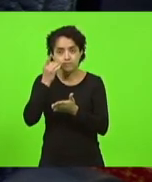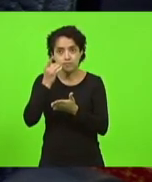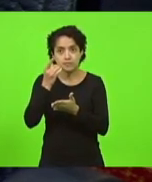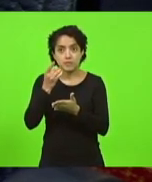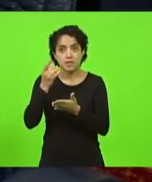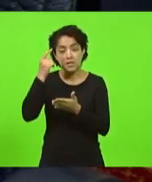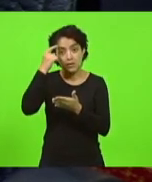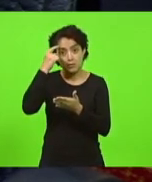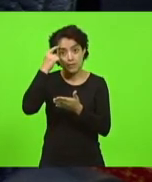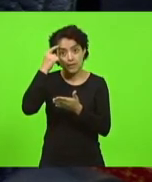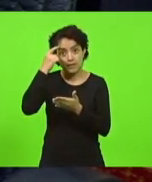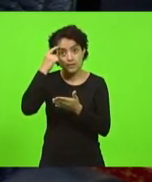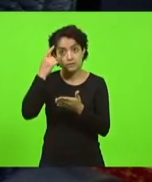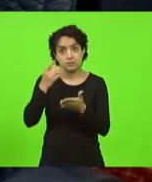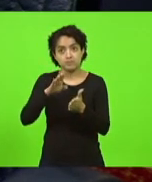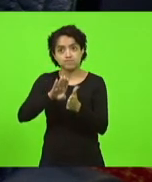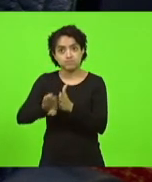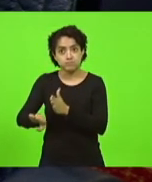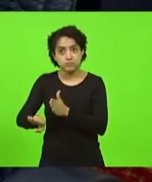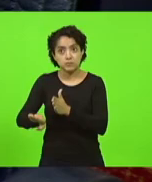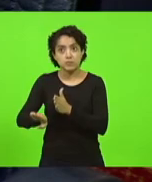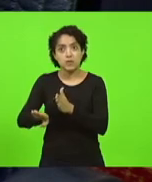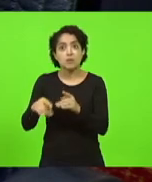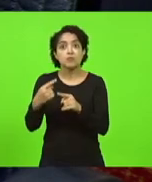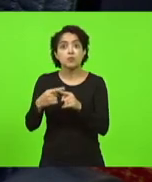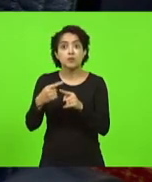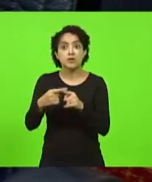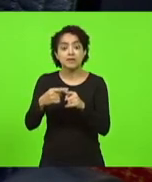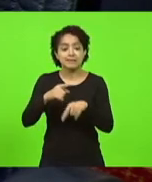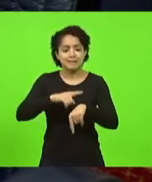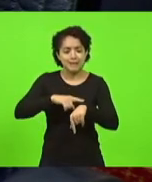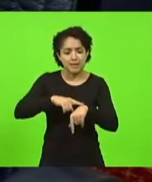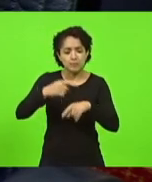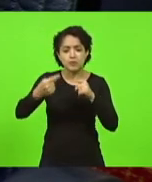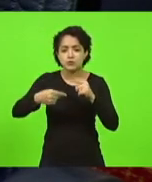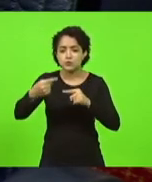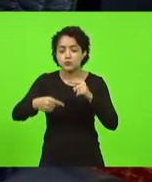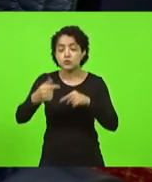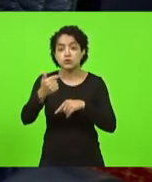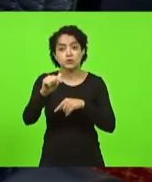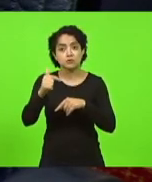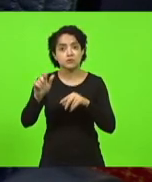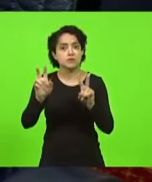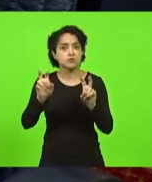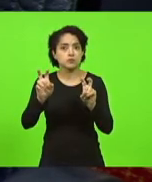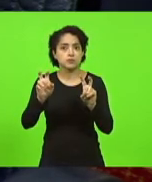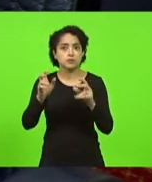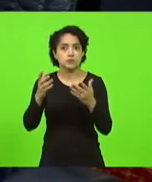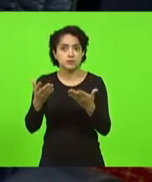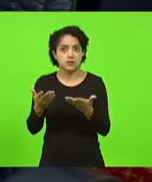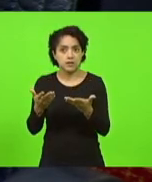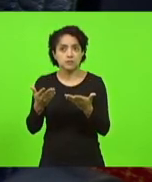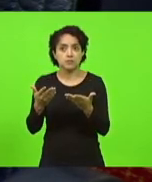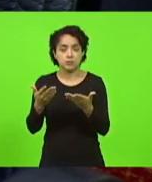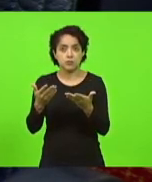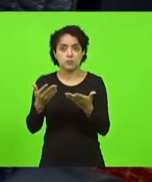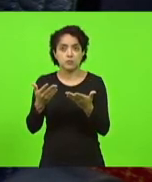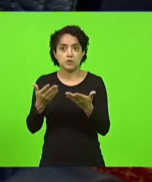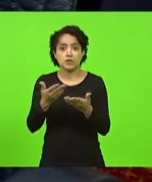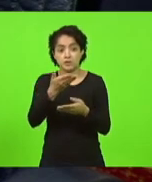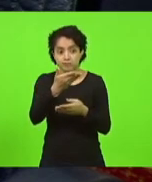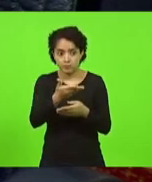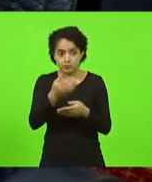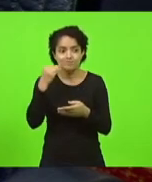a própria rejeição se deu porque nós não tivemos tempo de diálogo sobre o tema. Era um dia que o próprio deputado não